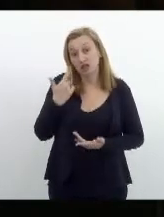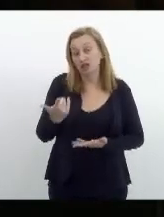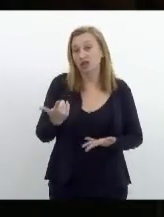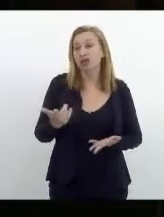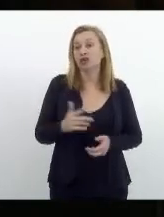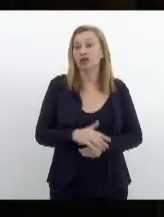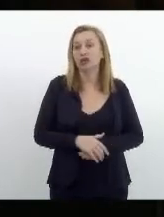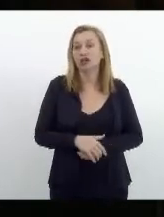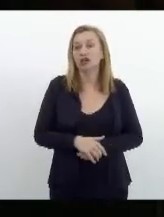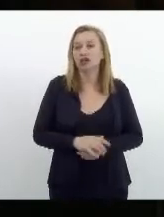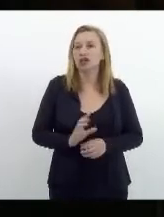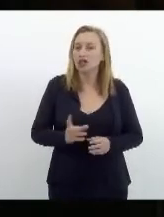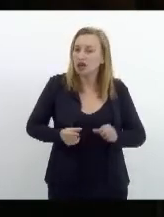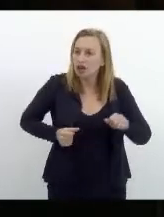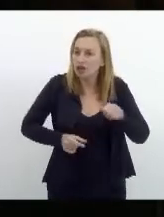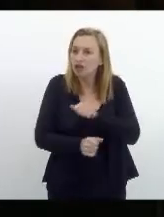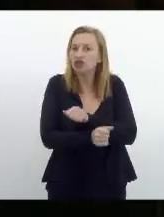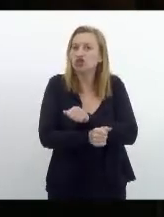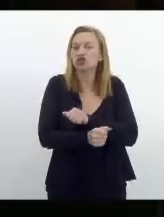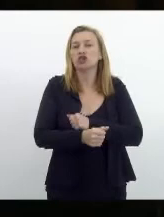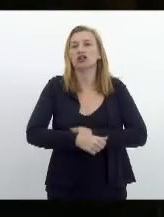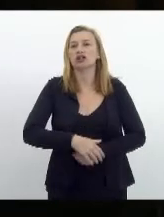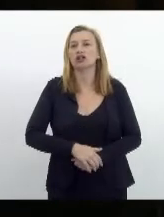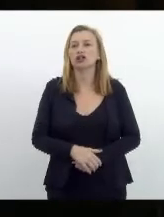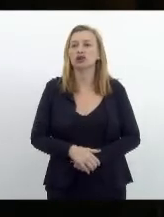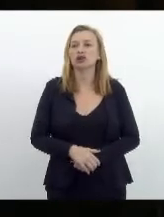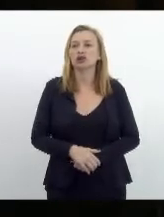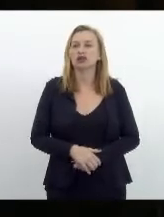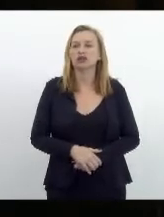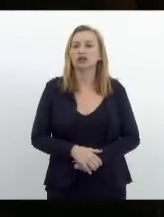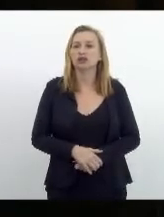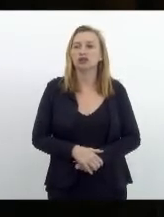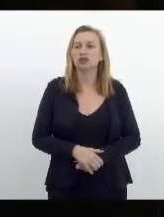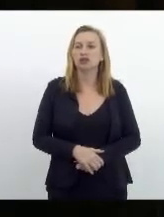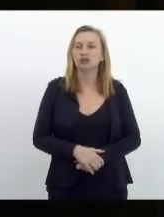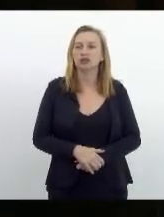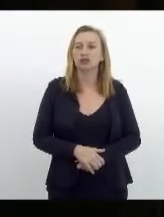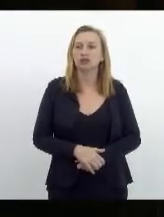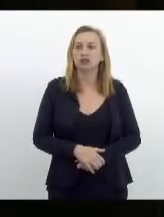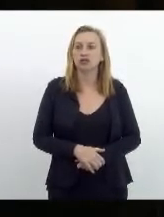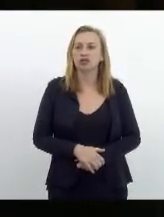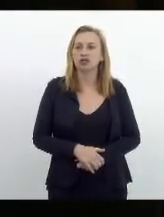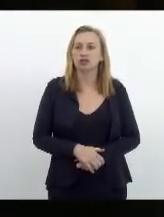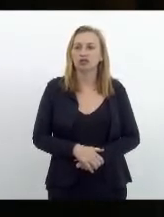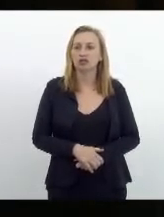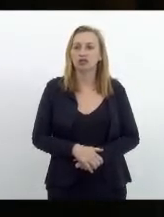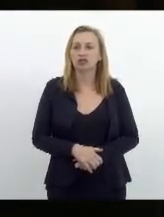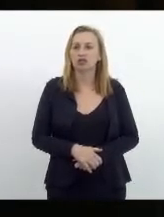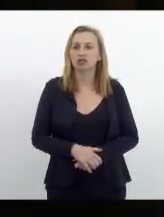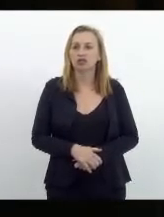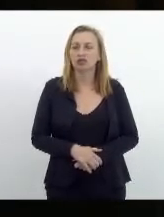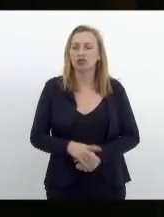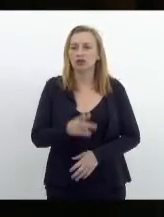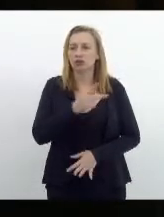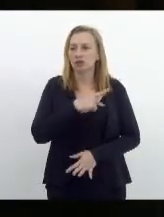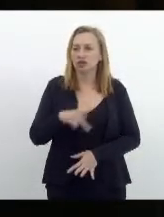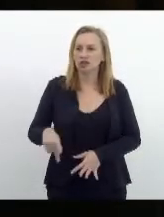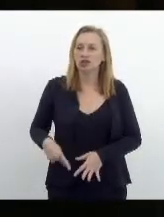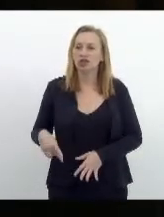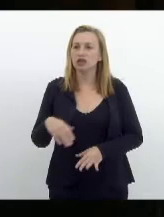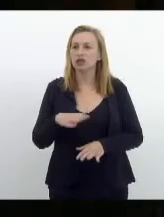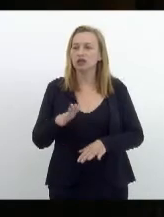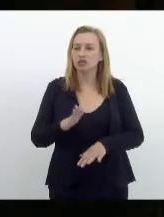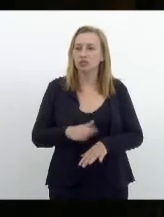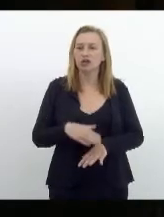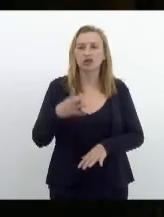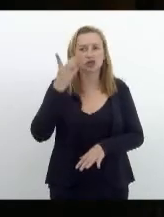pena investir, e essa medida tomada pela presidência e pelos deputados